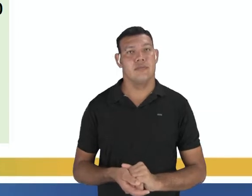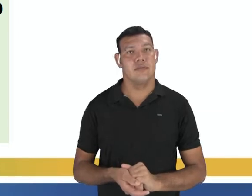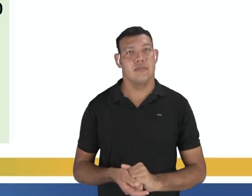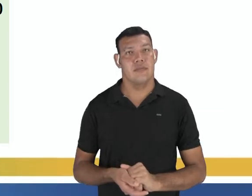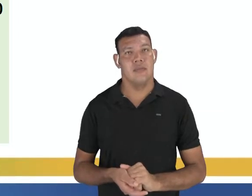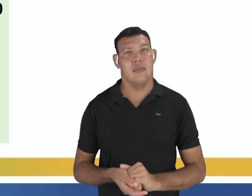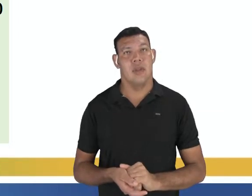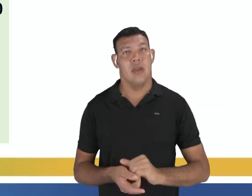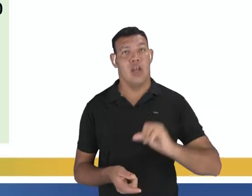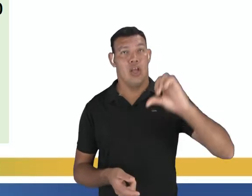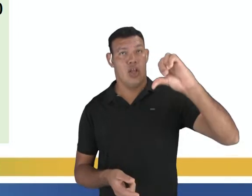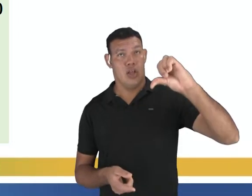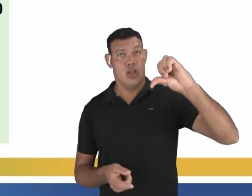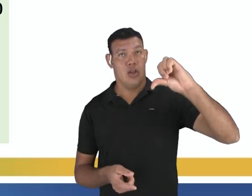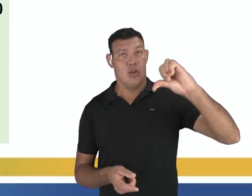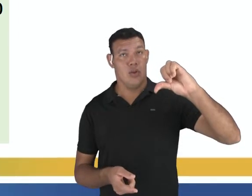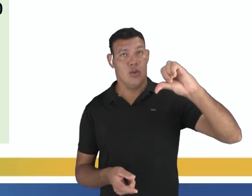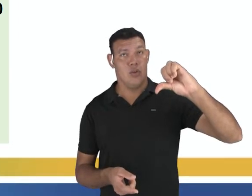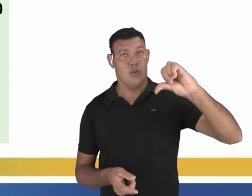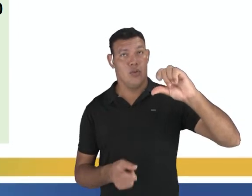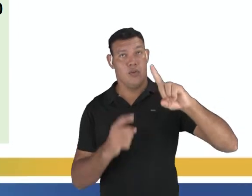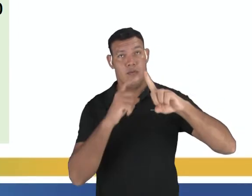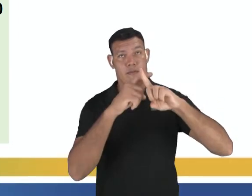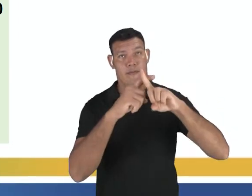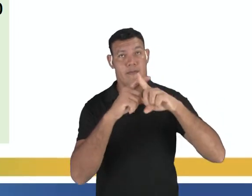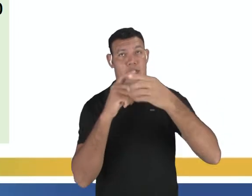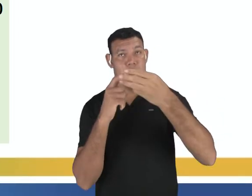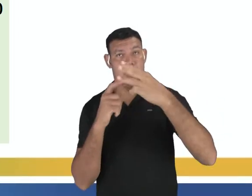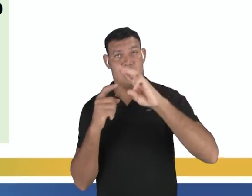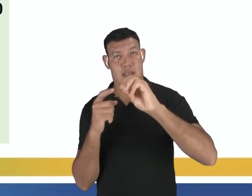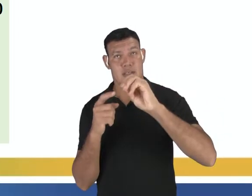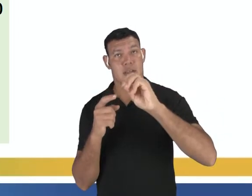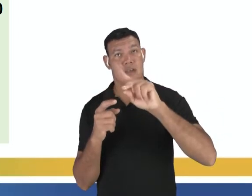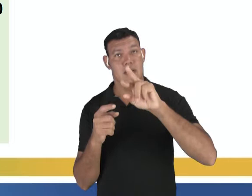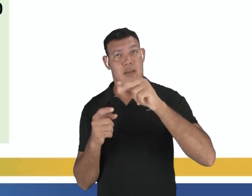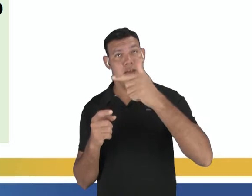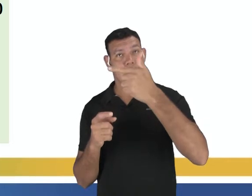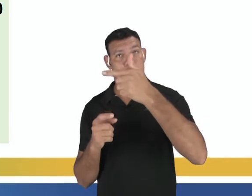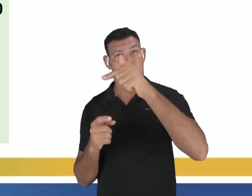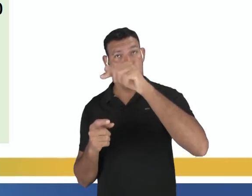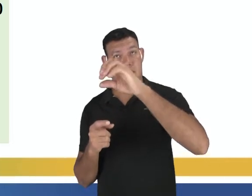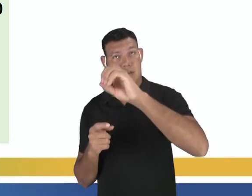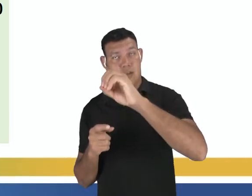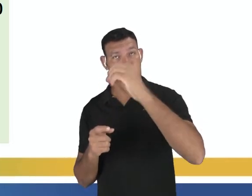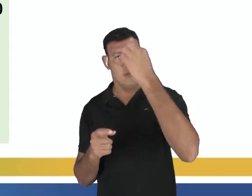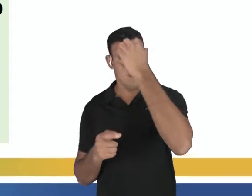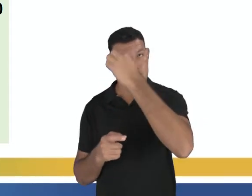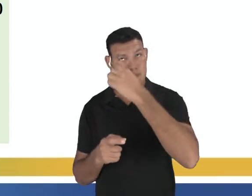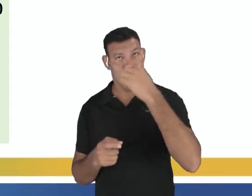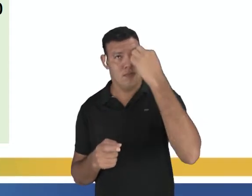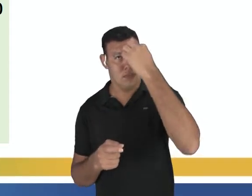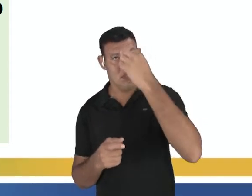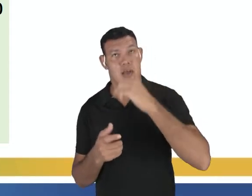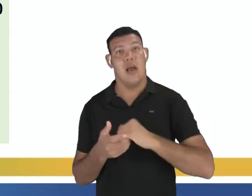no caso, 60 watts vezes 270 horas. Então eu cheguei ao dado ali de